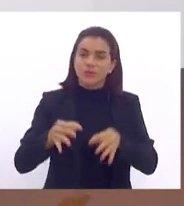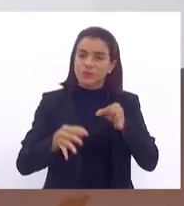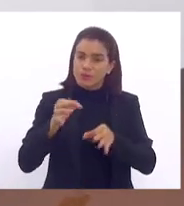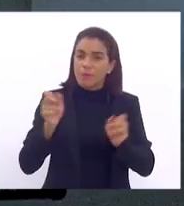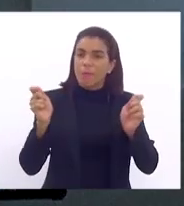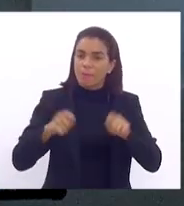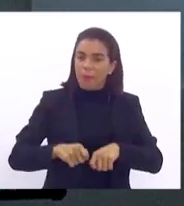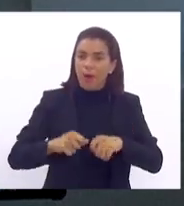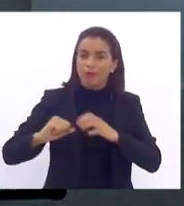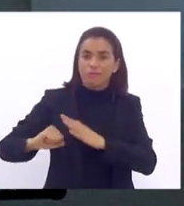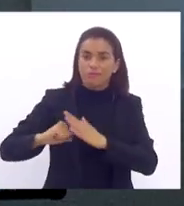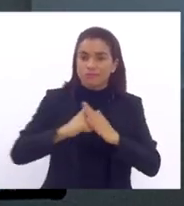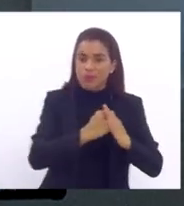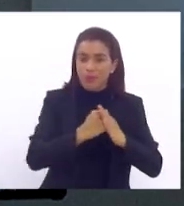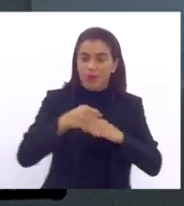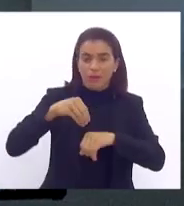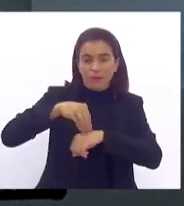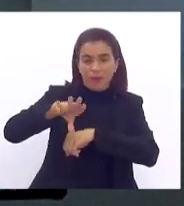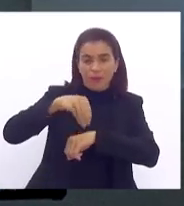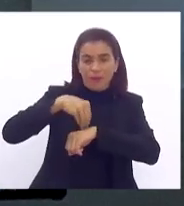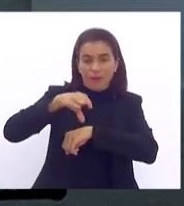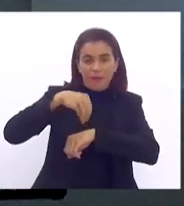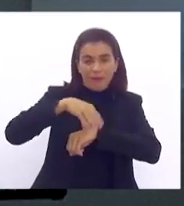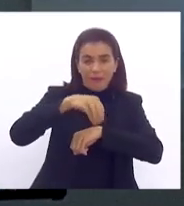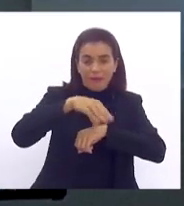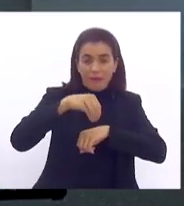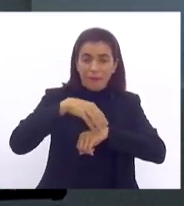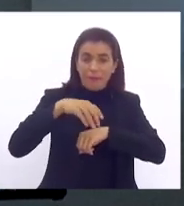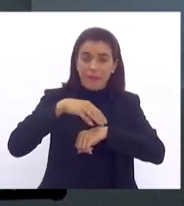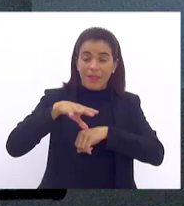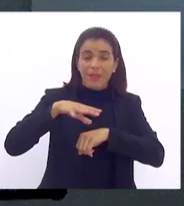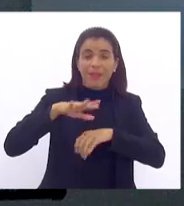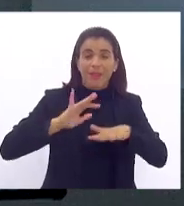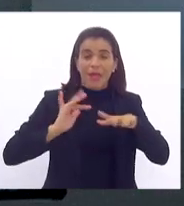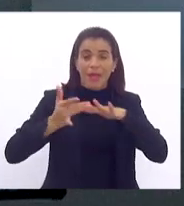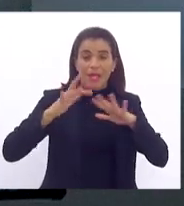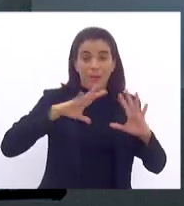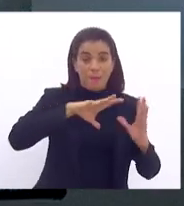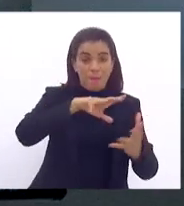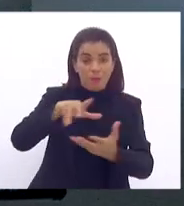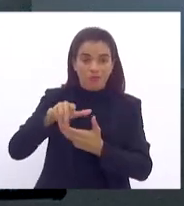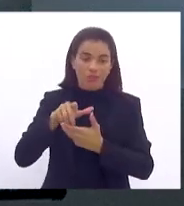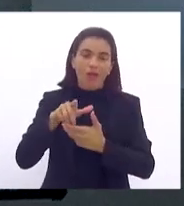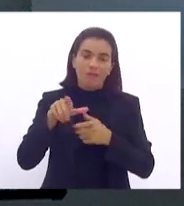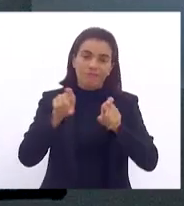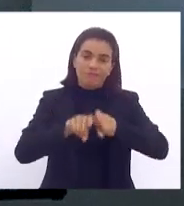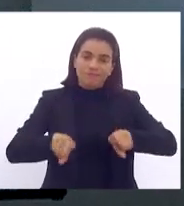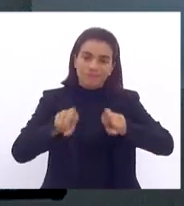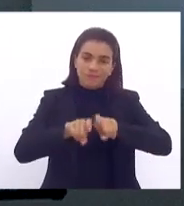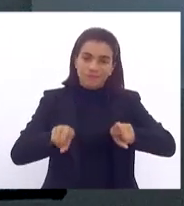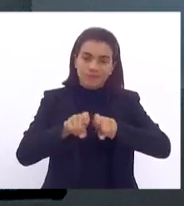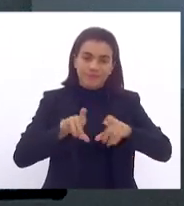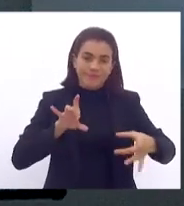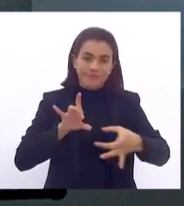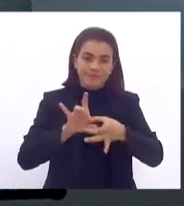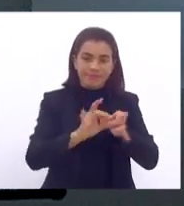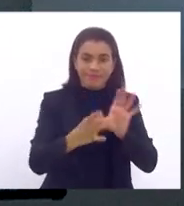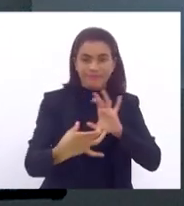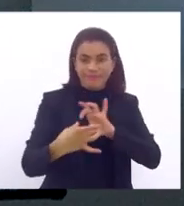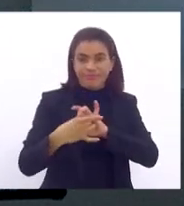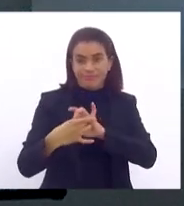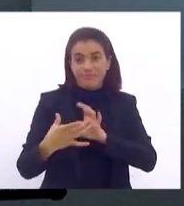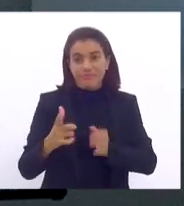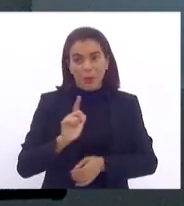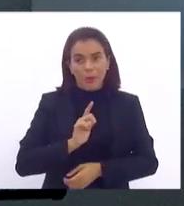interromper o fluxo de informações na rede mundial de computadores Então essa possibilidade jurídica ela parece existir